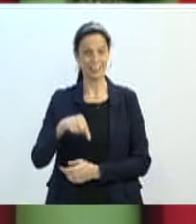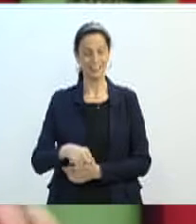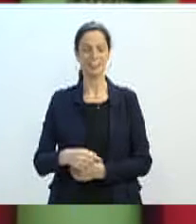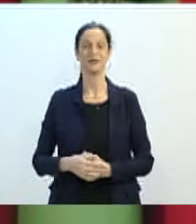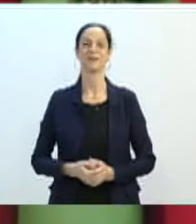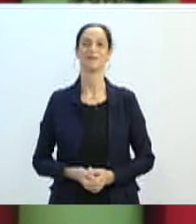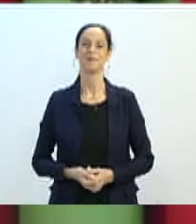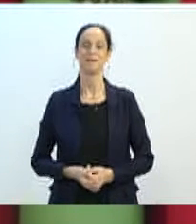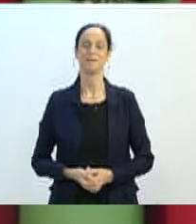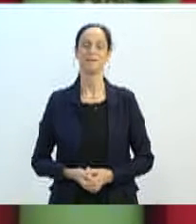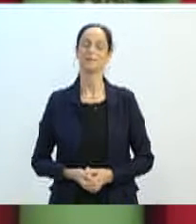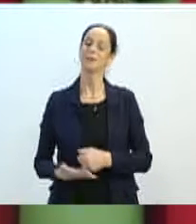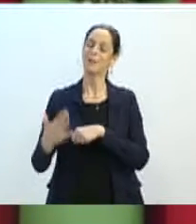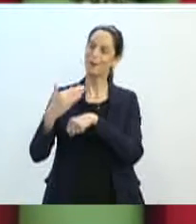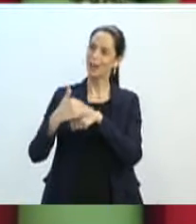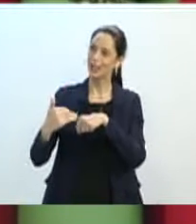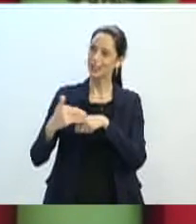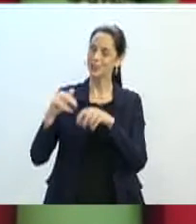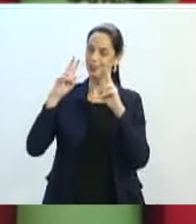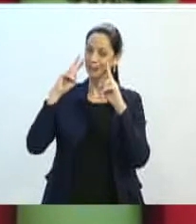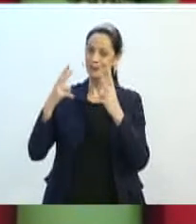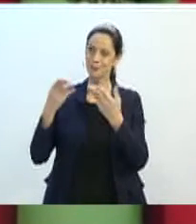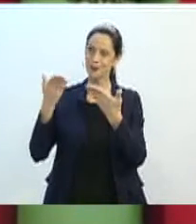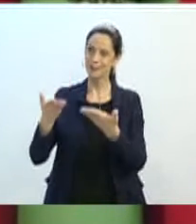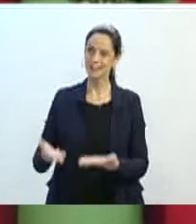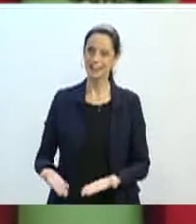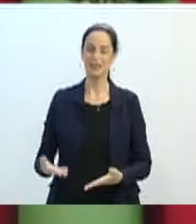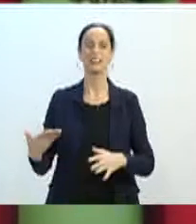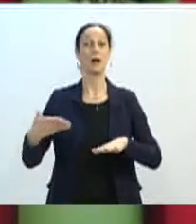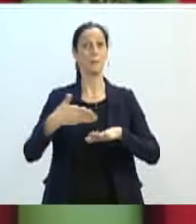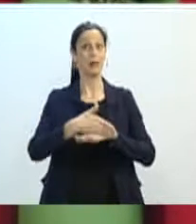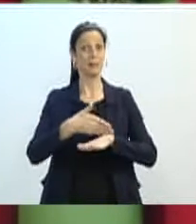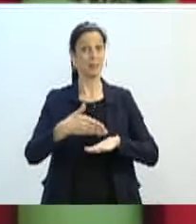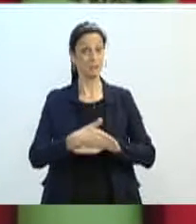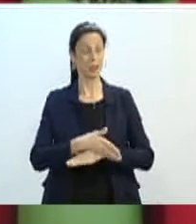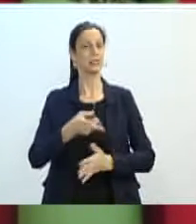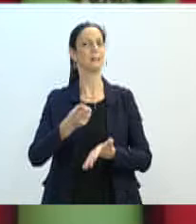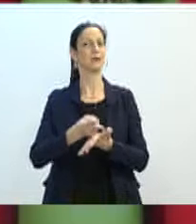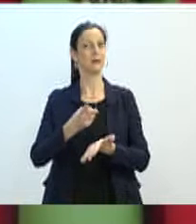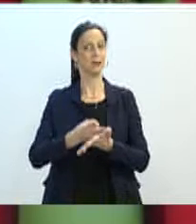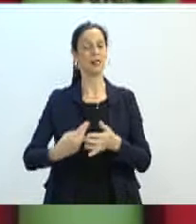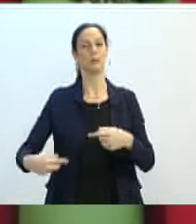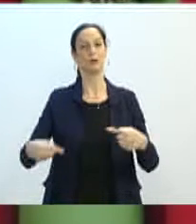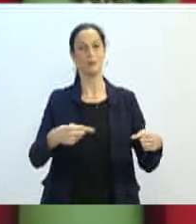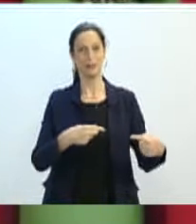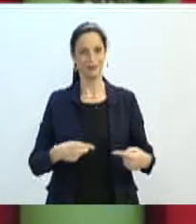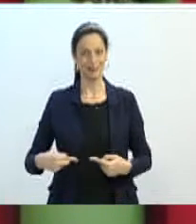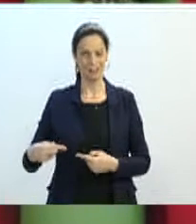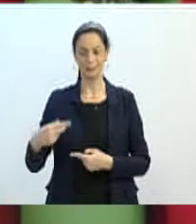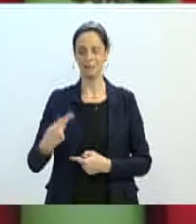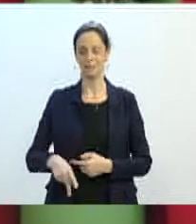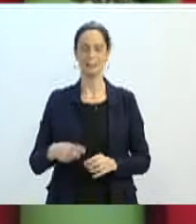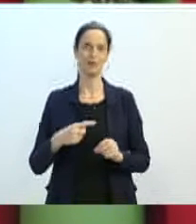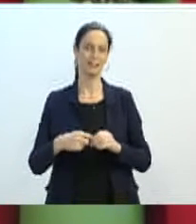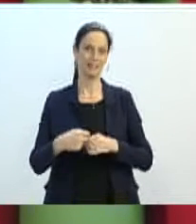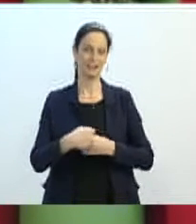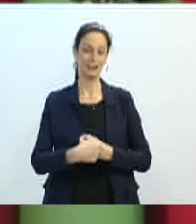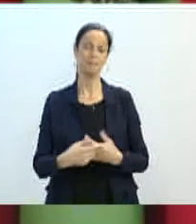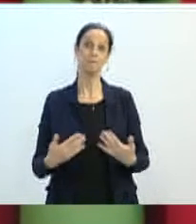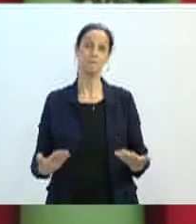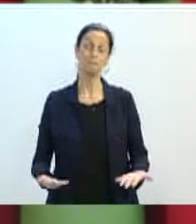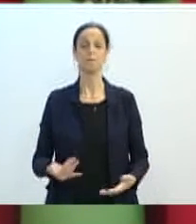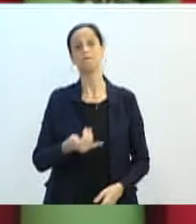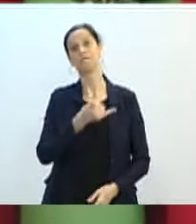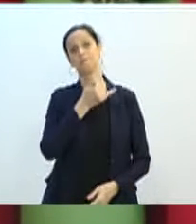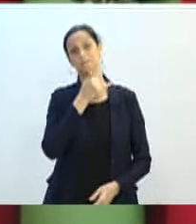registrado O nosso carinho o nosso reconhecimento pela sua participação constante nos debates da cidade infelizmente